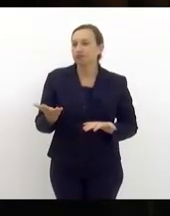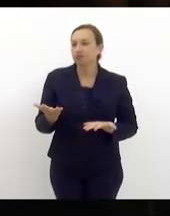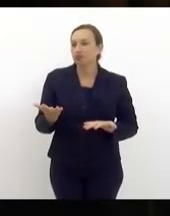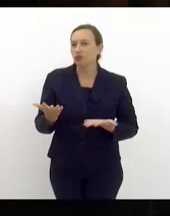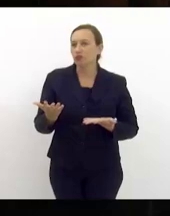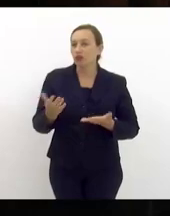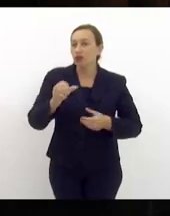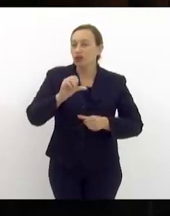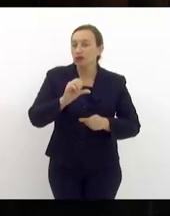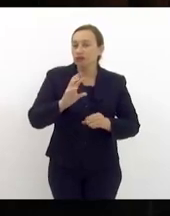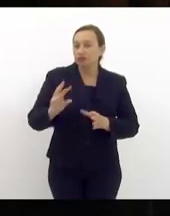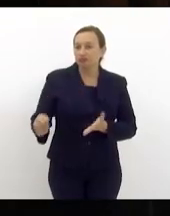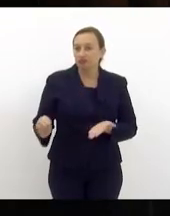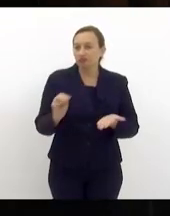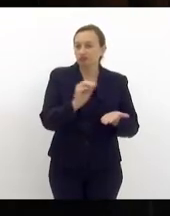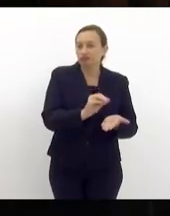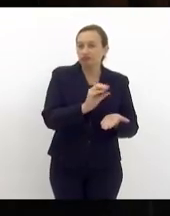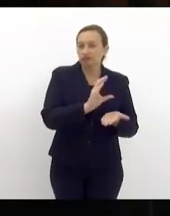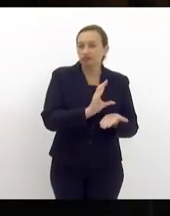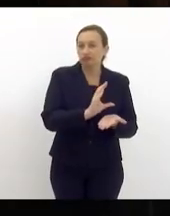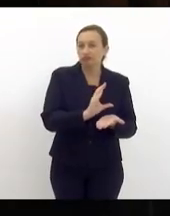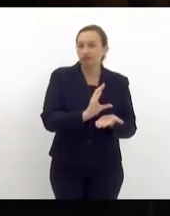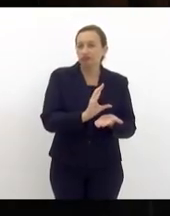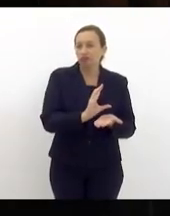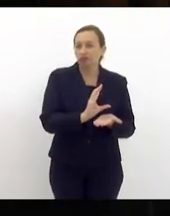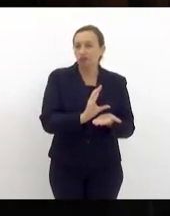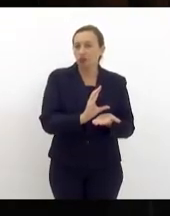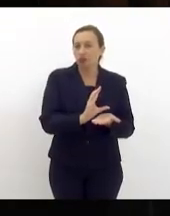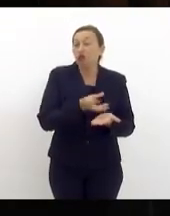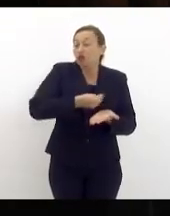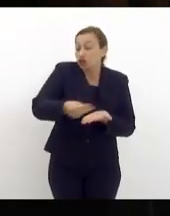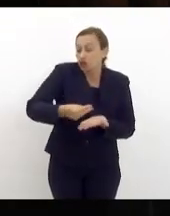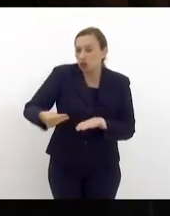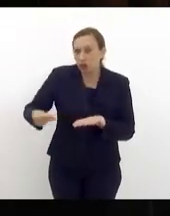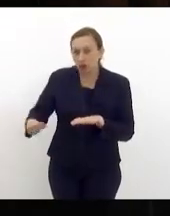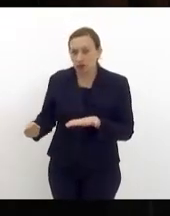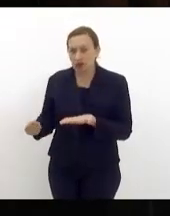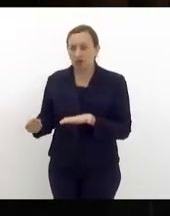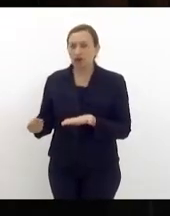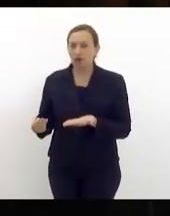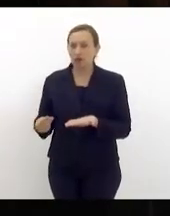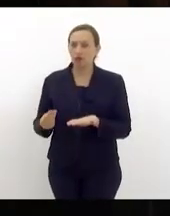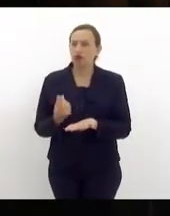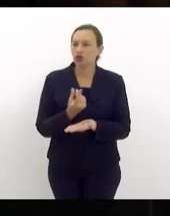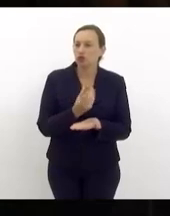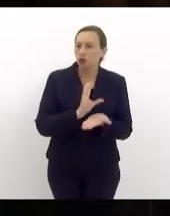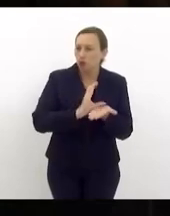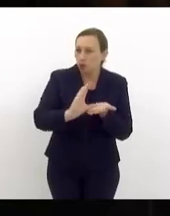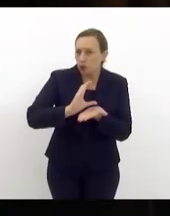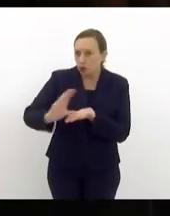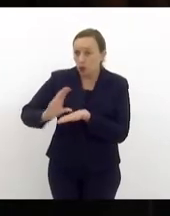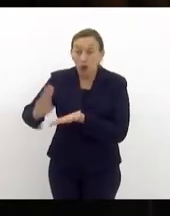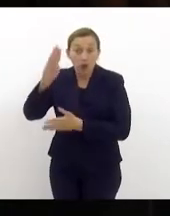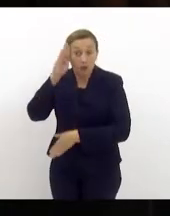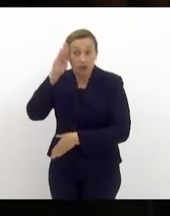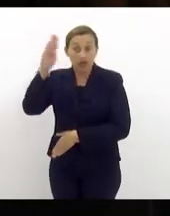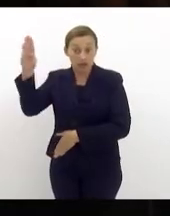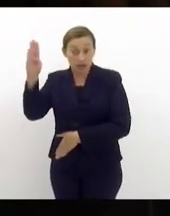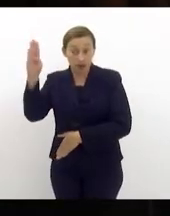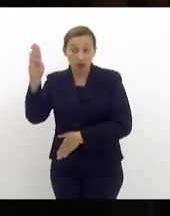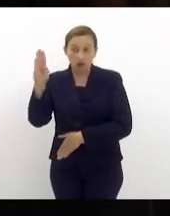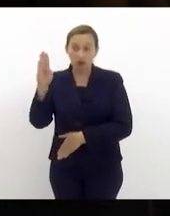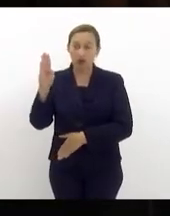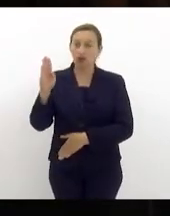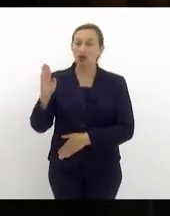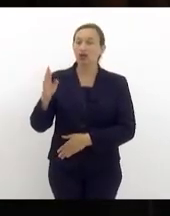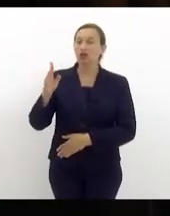transposição de renda. Ou seja, senhora presidenta, distribuição de renda é um tema que precisa ser central. Foi por força de lei de